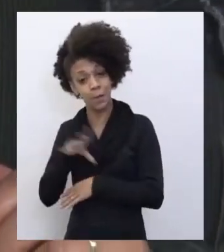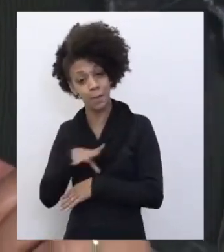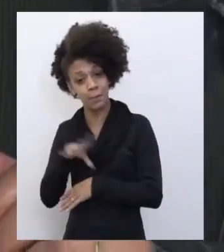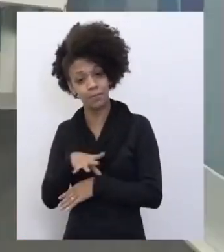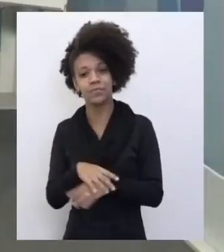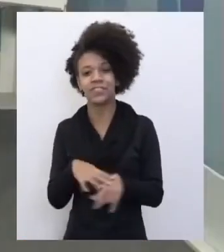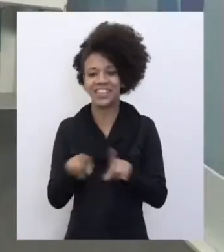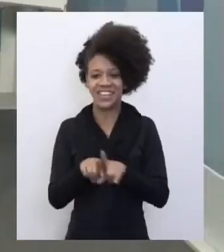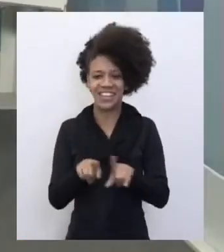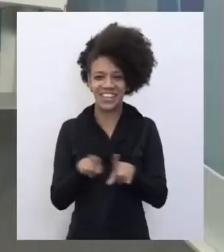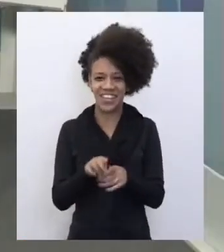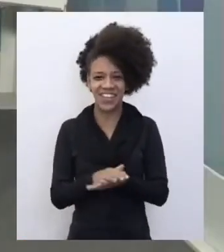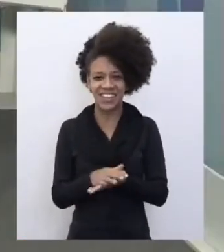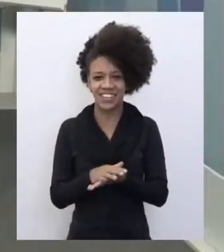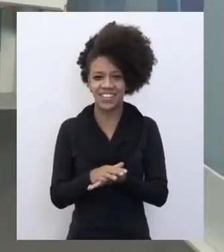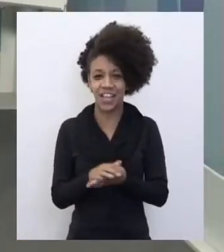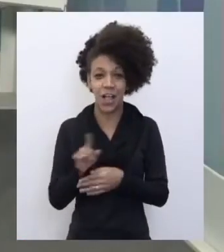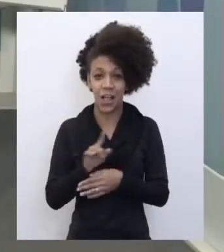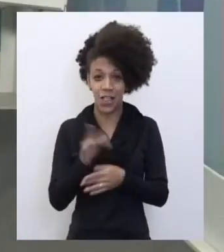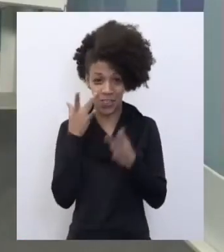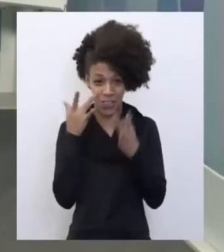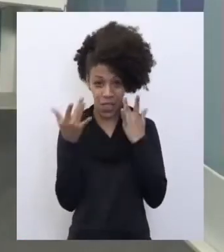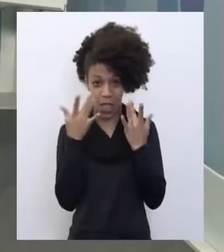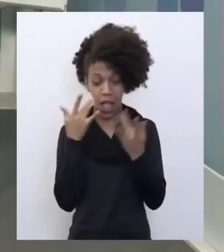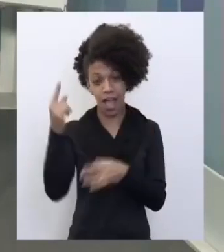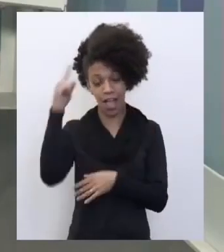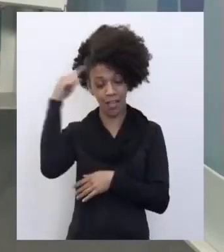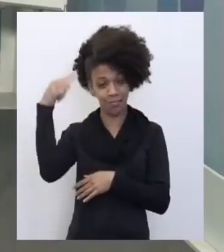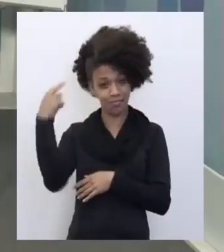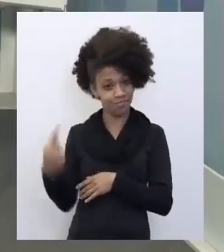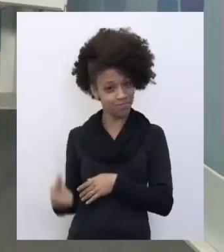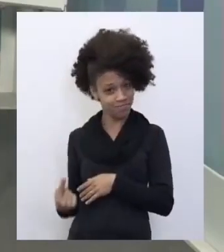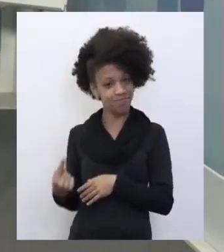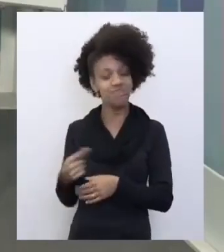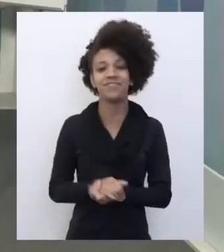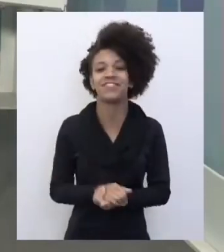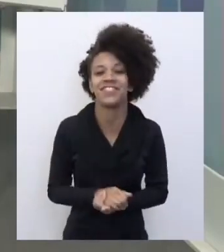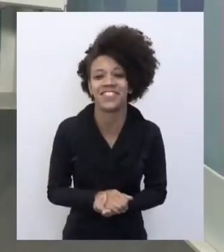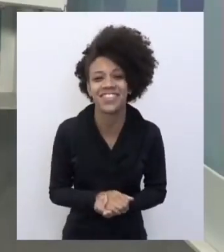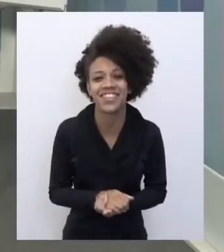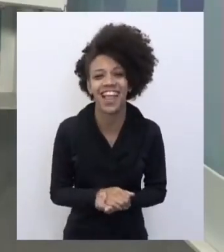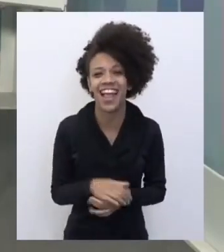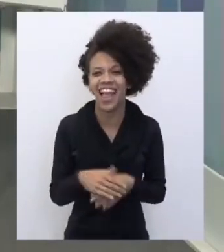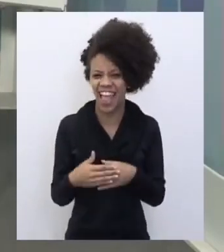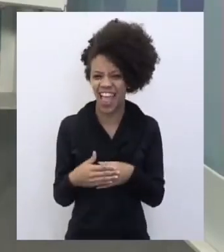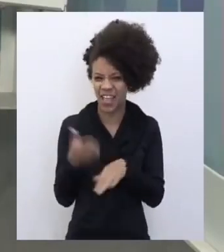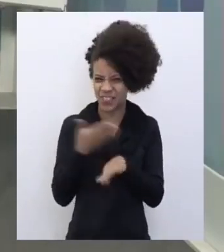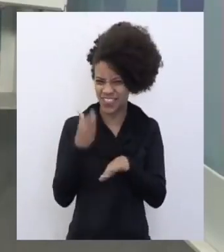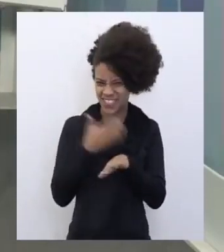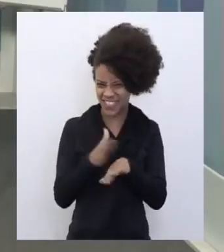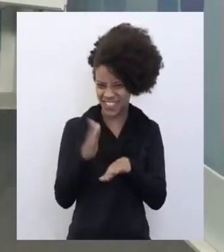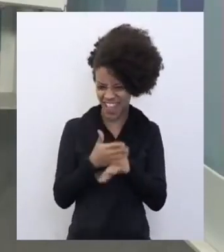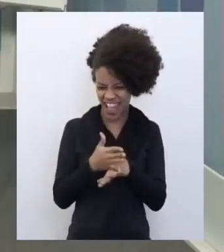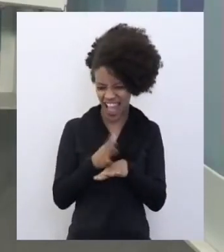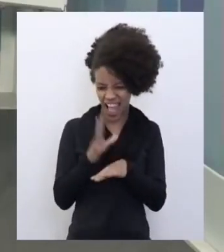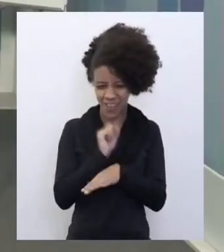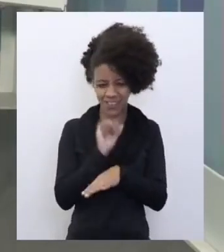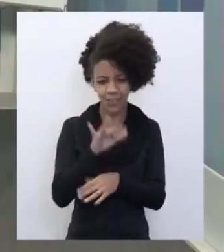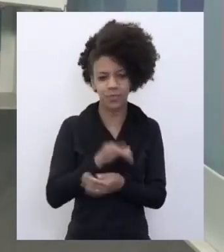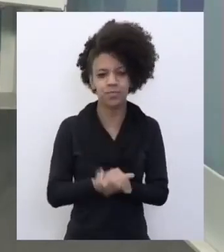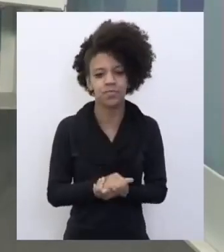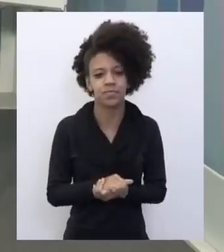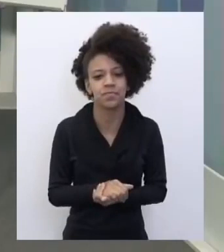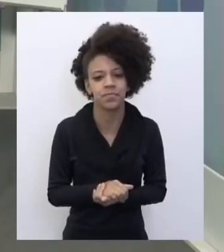ano também. Turma, dessa vez não é um teatro de improviso. Eu e a professora Marcia, nós ensaiamos bem rapidinho uma peça. Vamos lá.